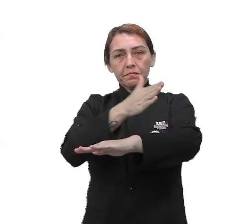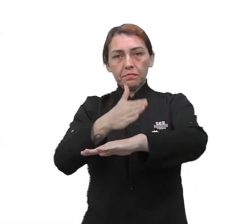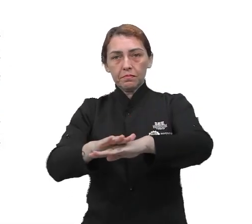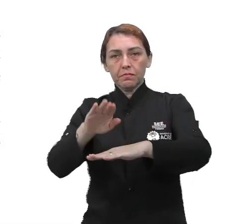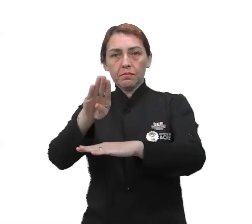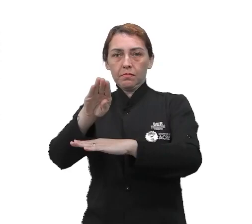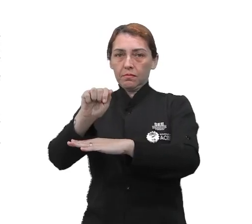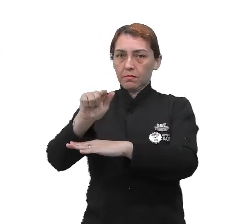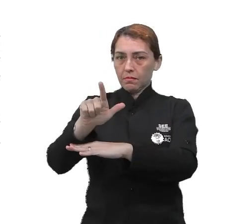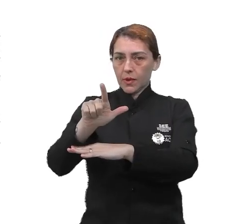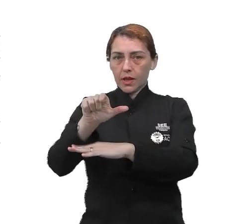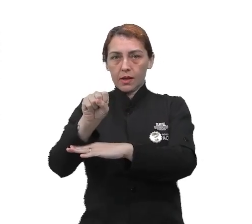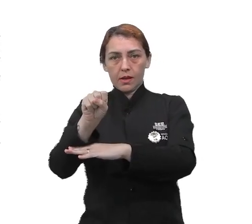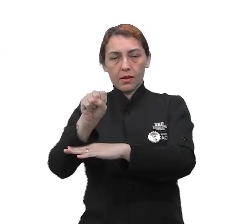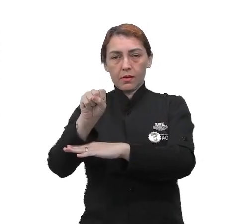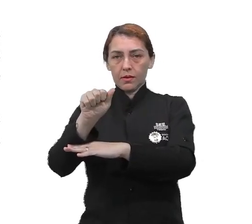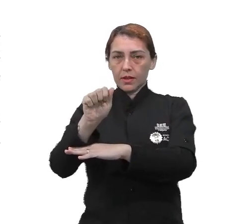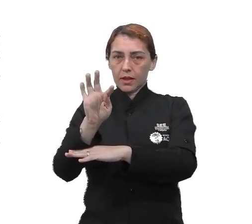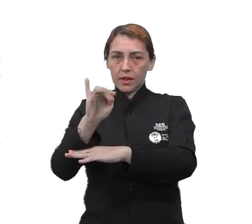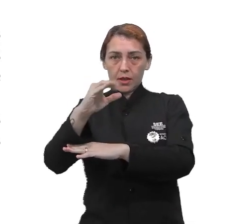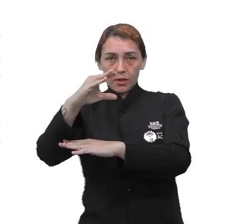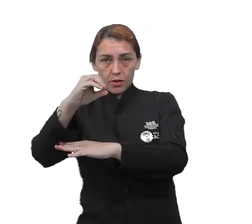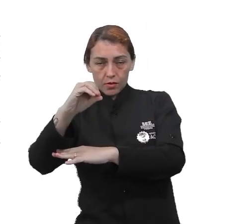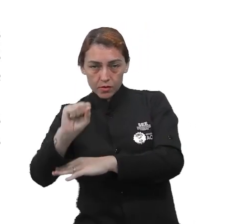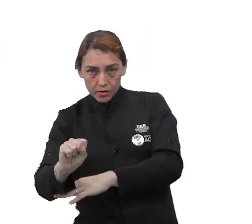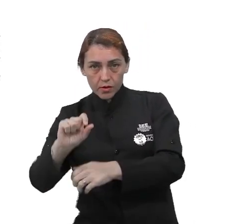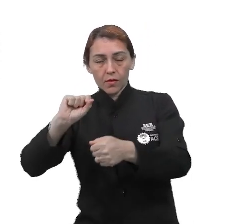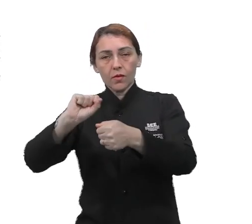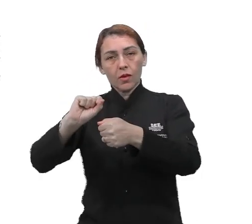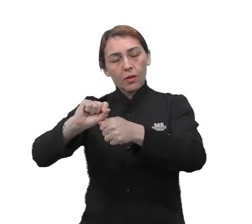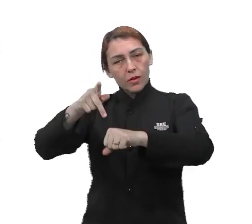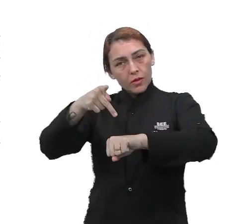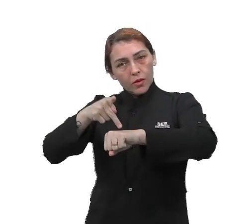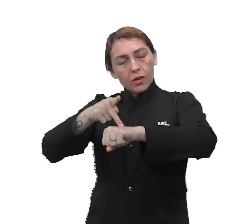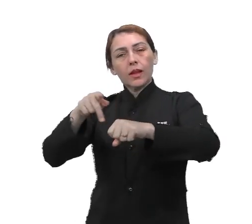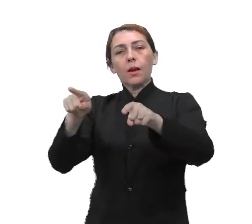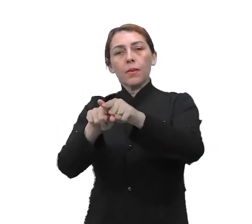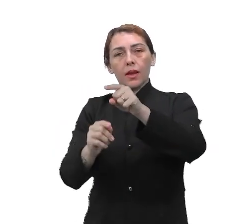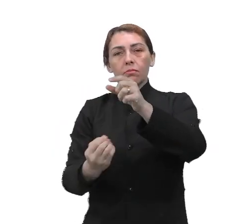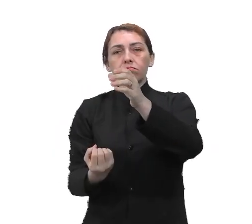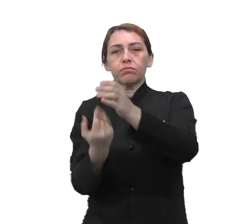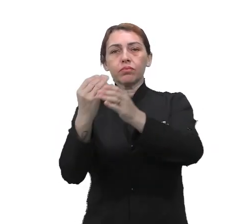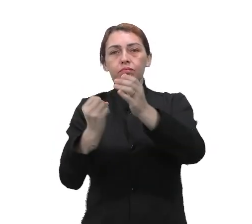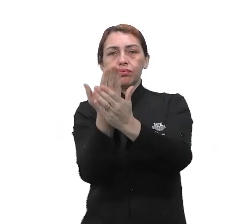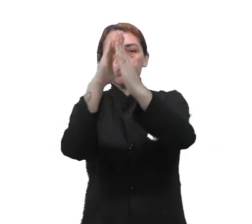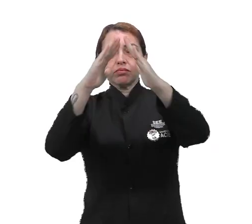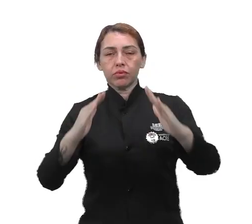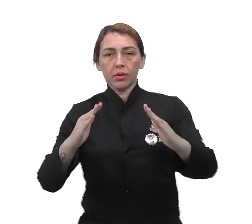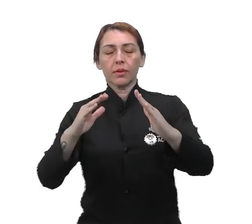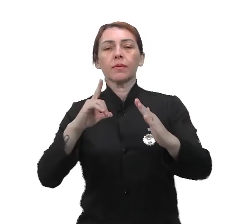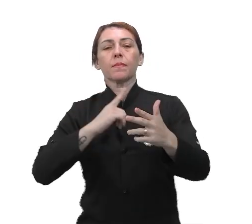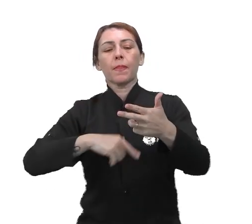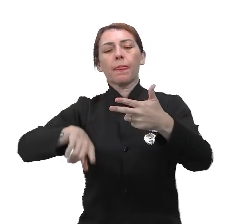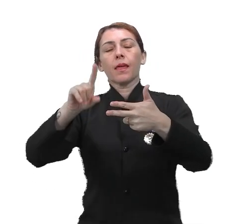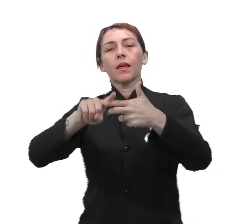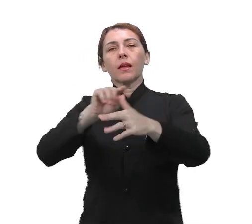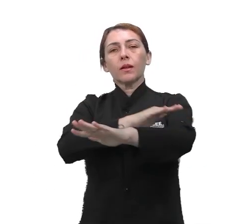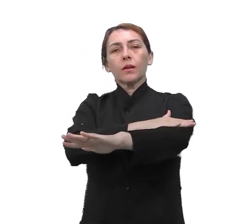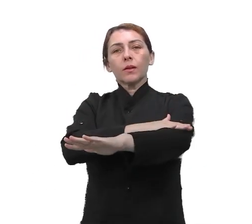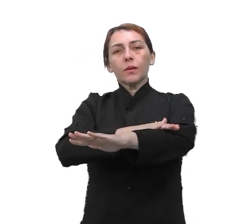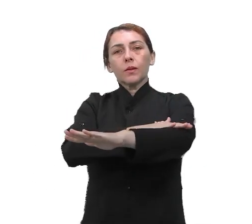formados por rochas provenientes de erupção vulcânica. Nós temos aí as planícies,